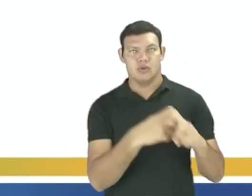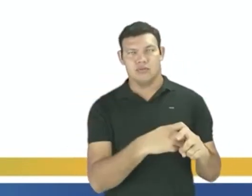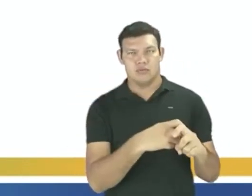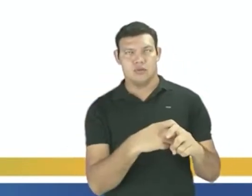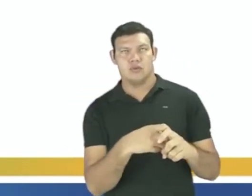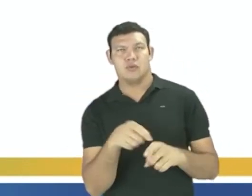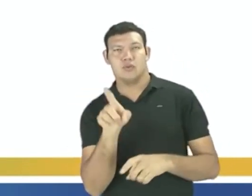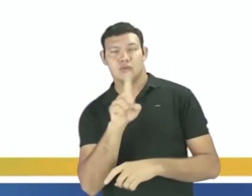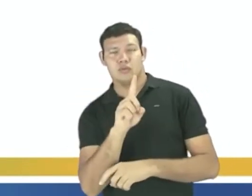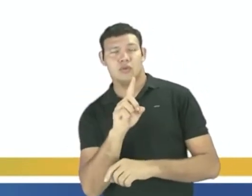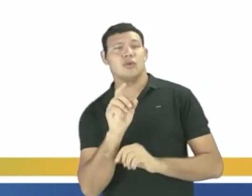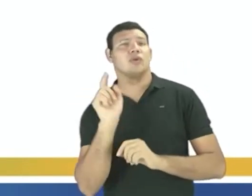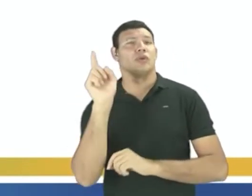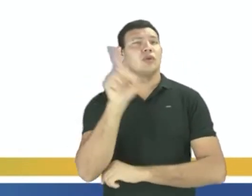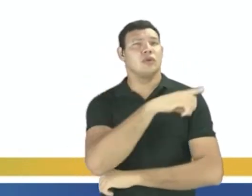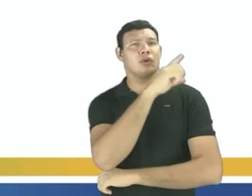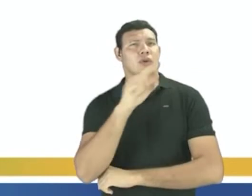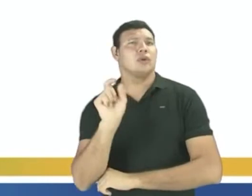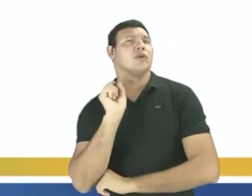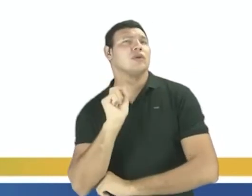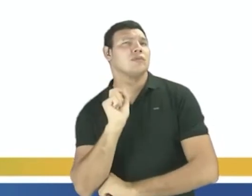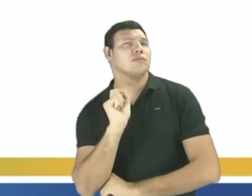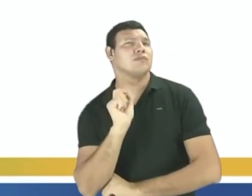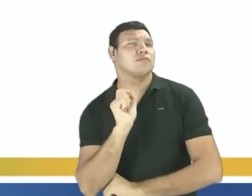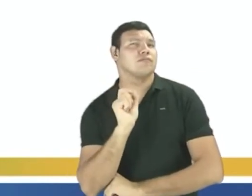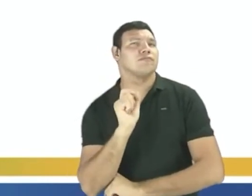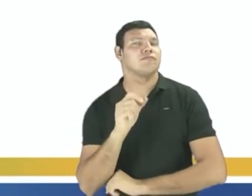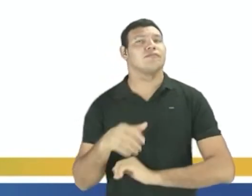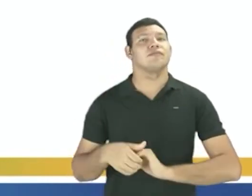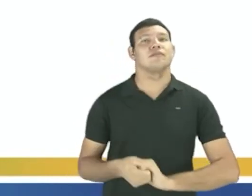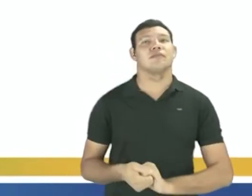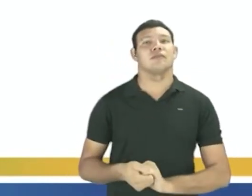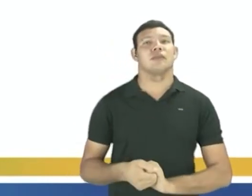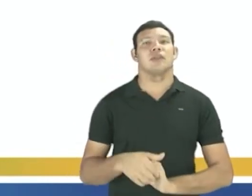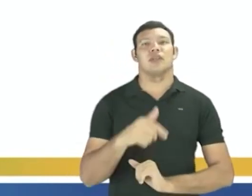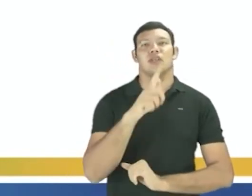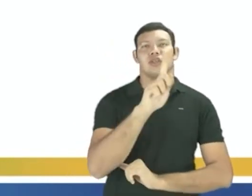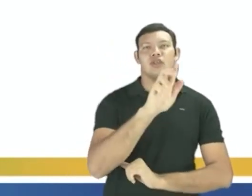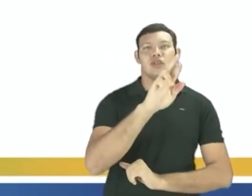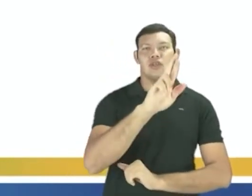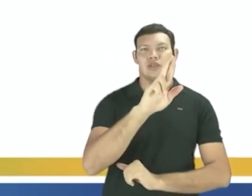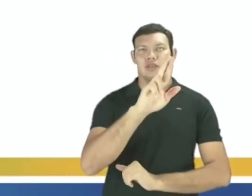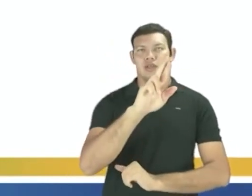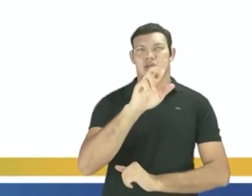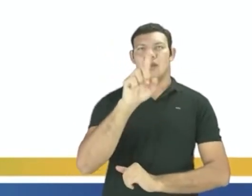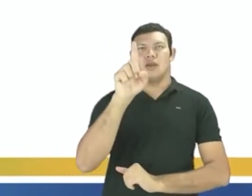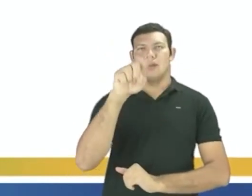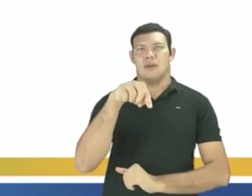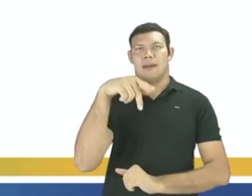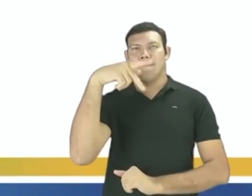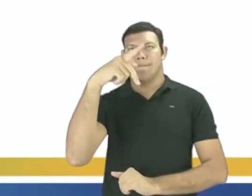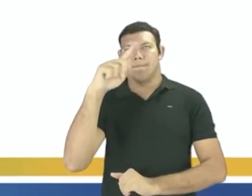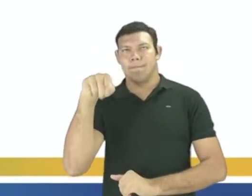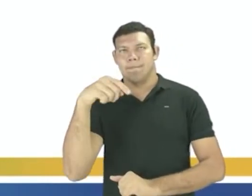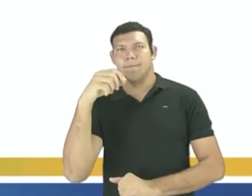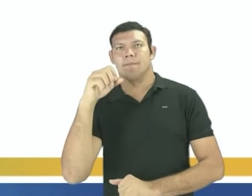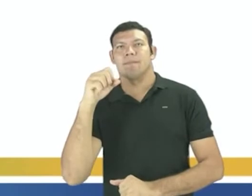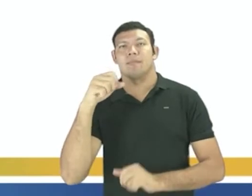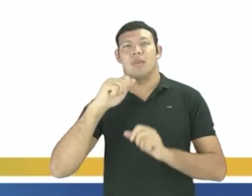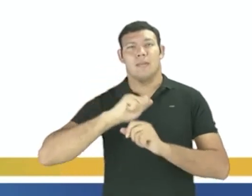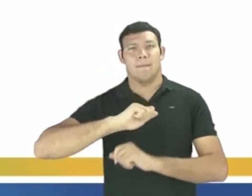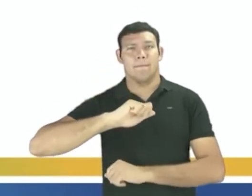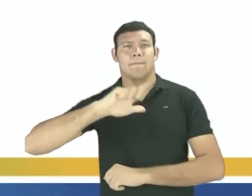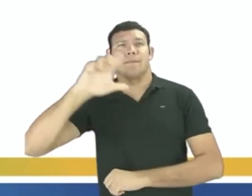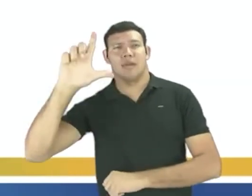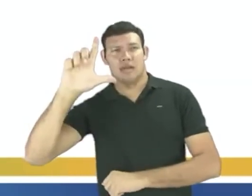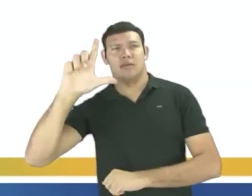o maior expoente do x, tal que o coeficiente do termo, onde está o expoente, aparece e seja diferente de zero. O que quer dizer